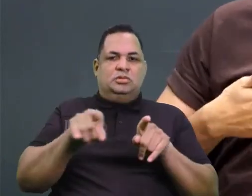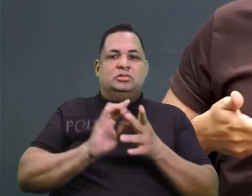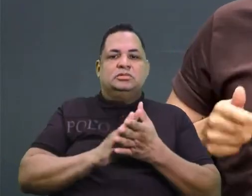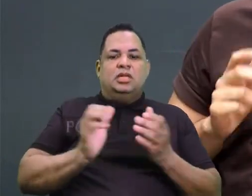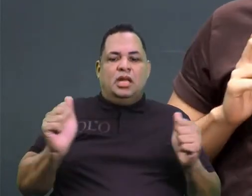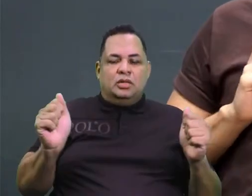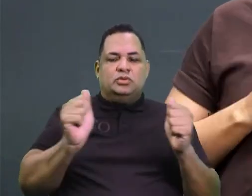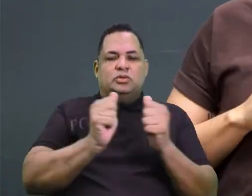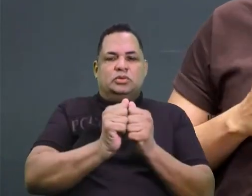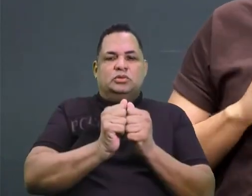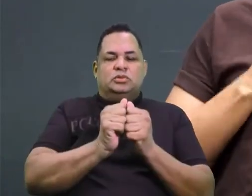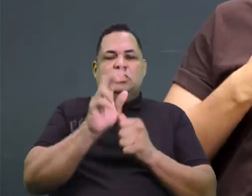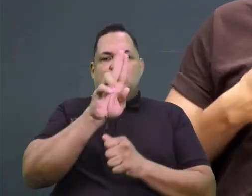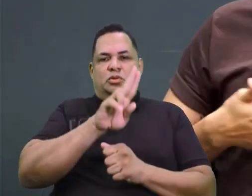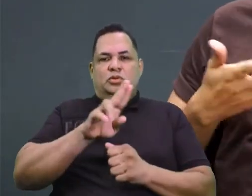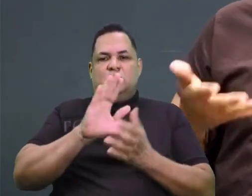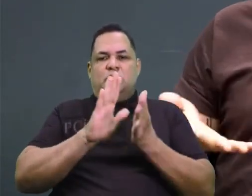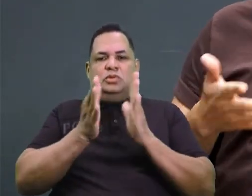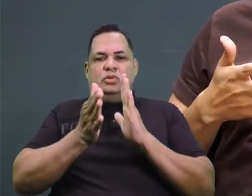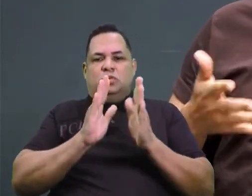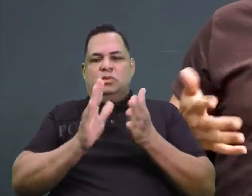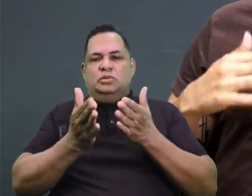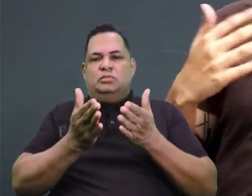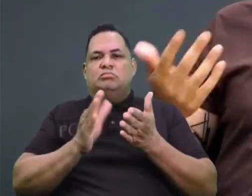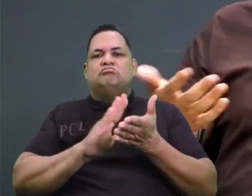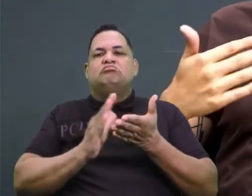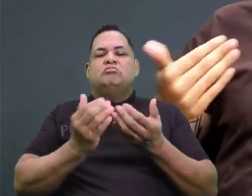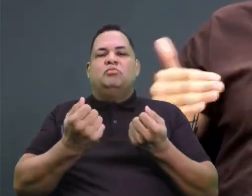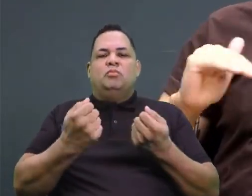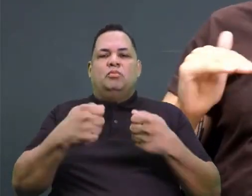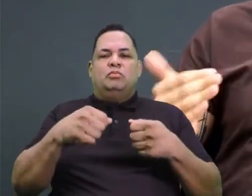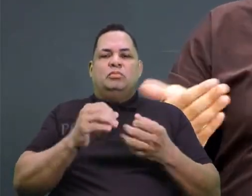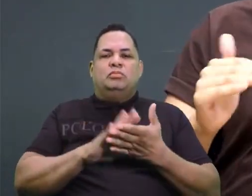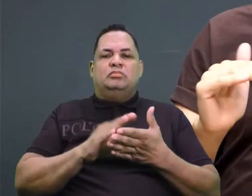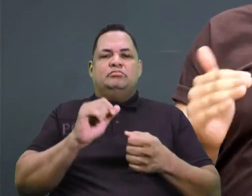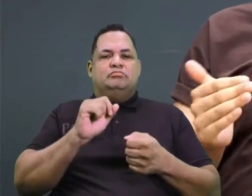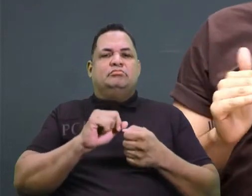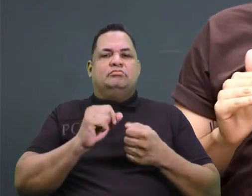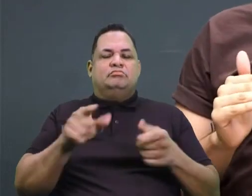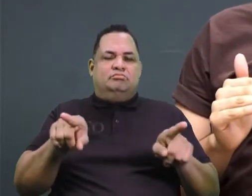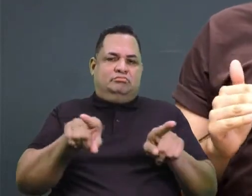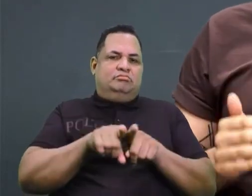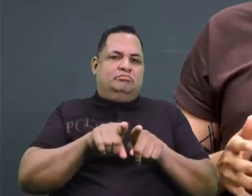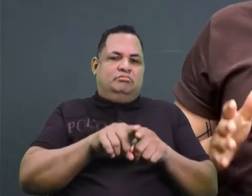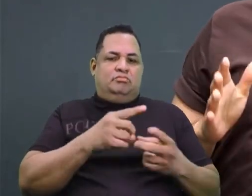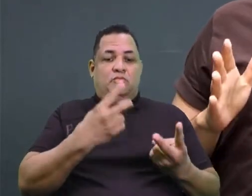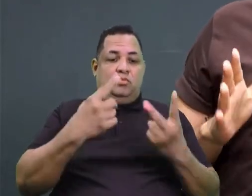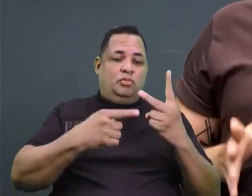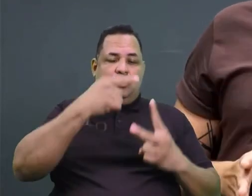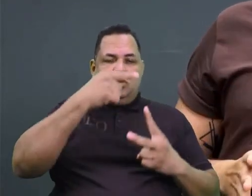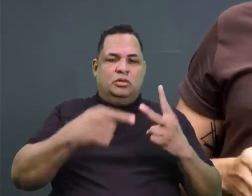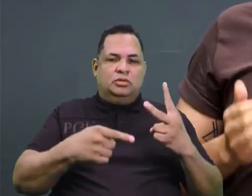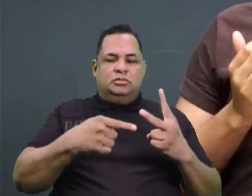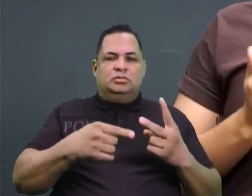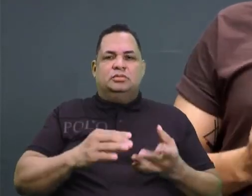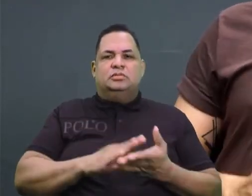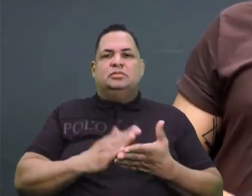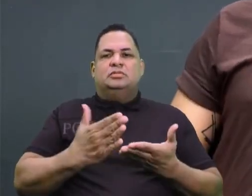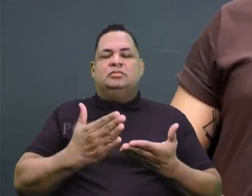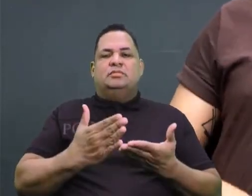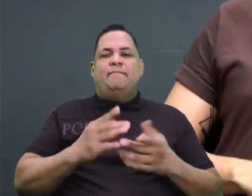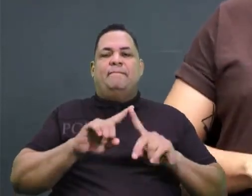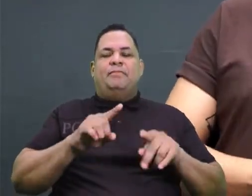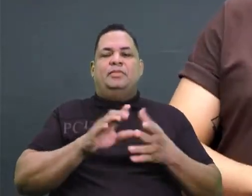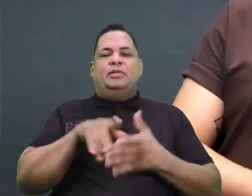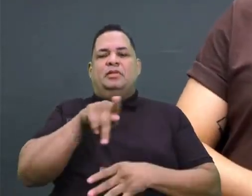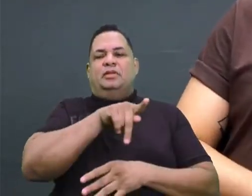está lá com eles, usa, sinaliza e pode ficar fazendo ao mesmo tempo, né, os dois. Mas a professora Elielza,